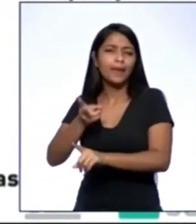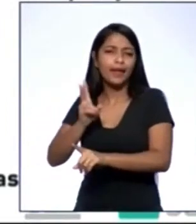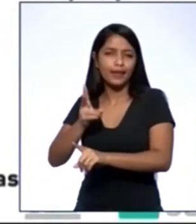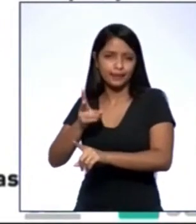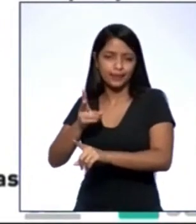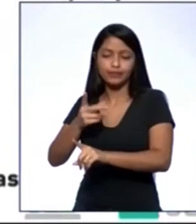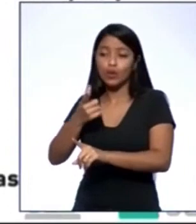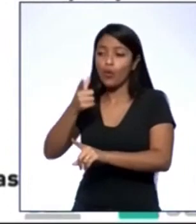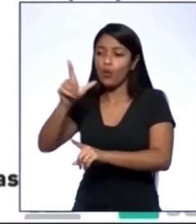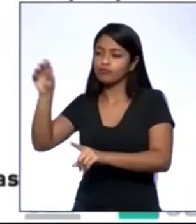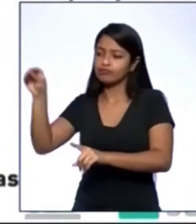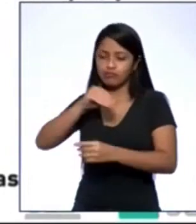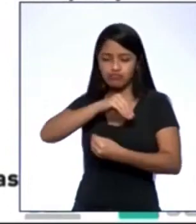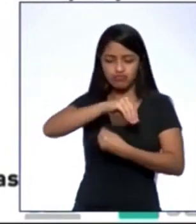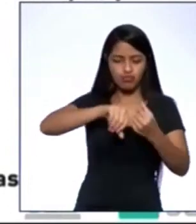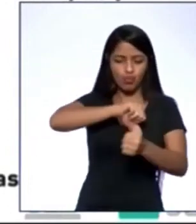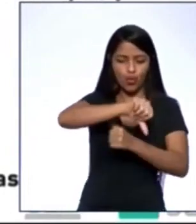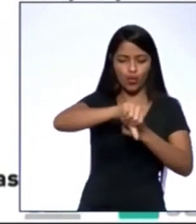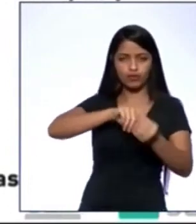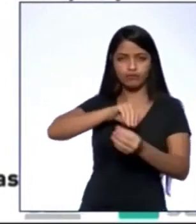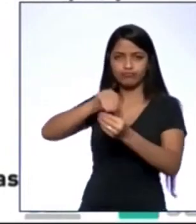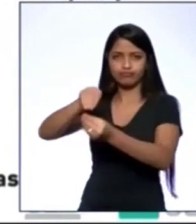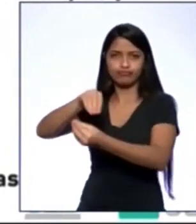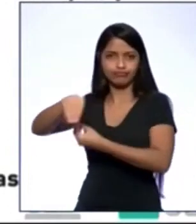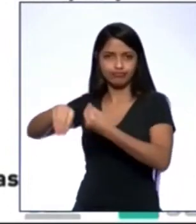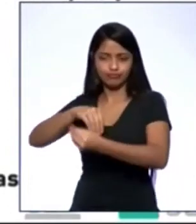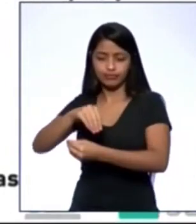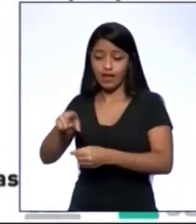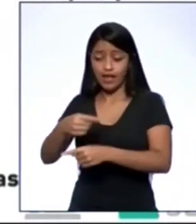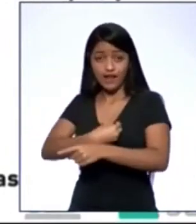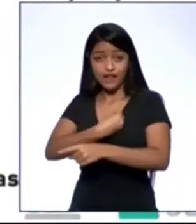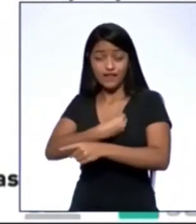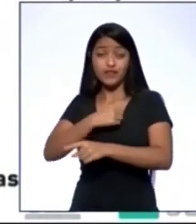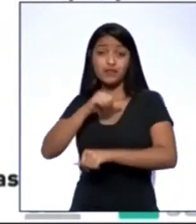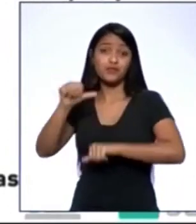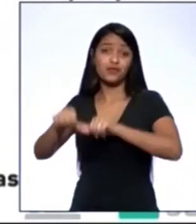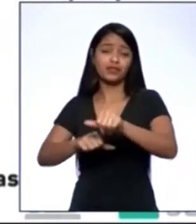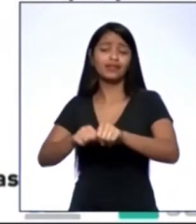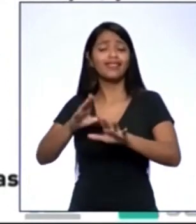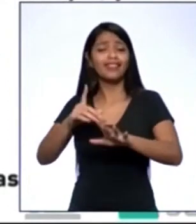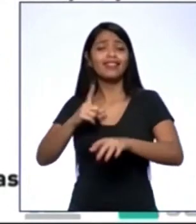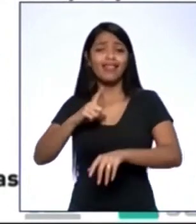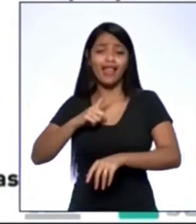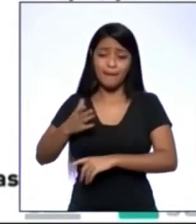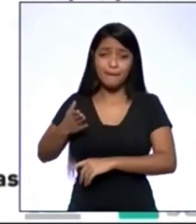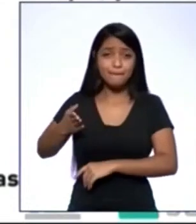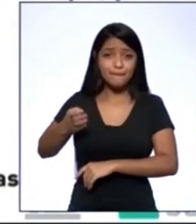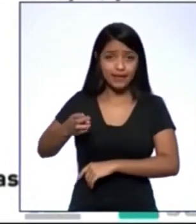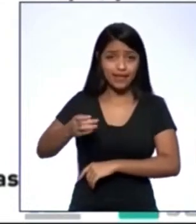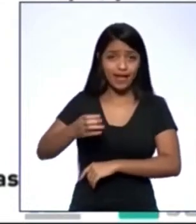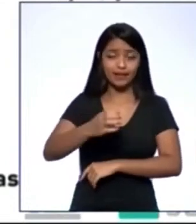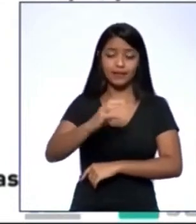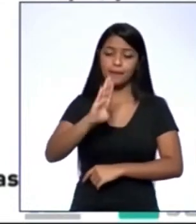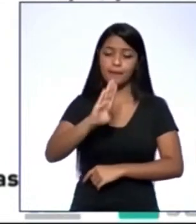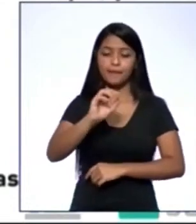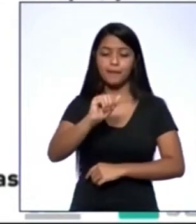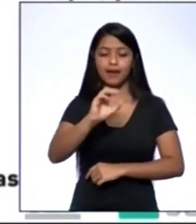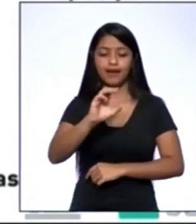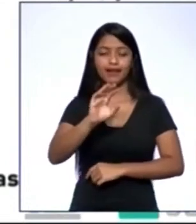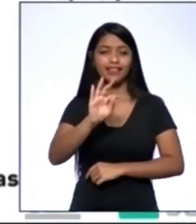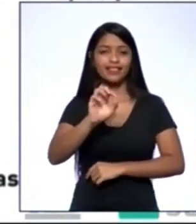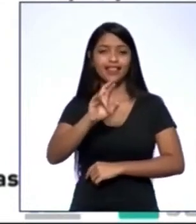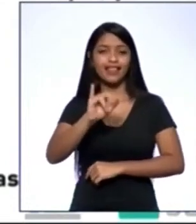novas características. Assim, por exemplo, já temos bactérias fabricando os hormônios humanos,